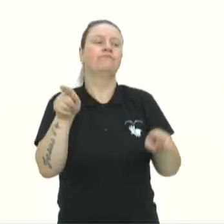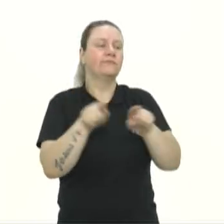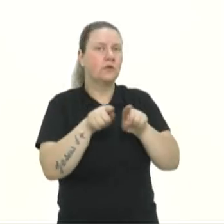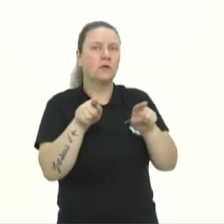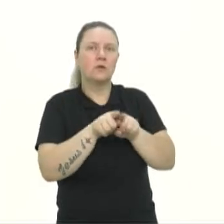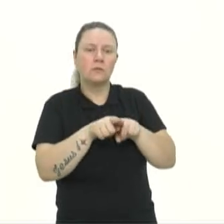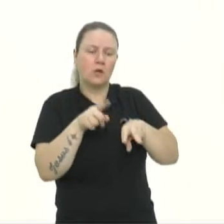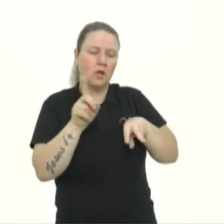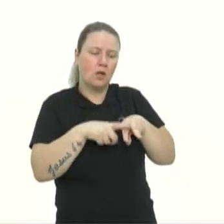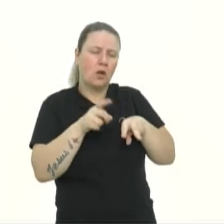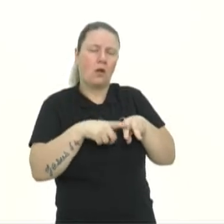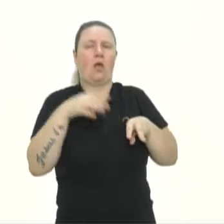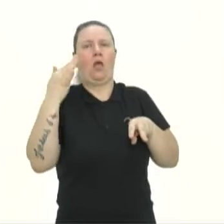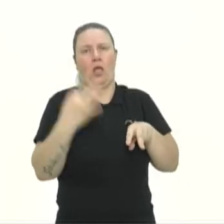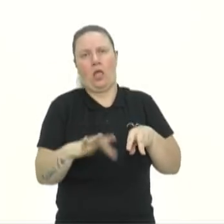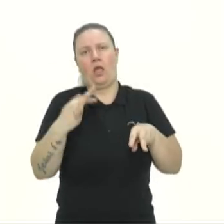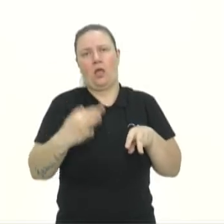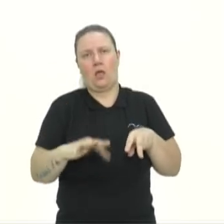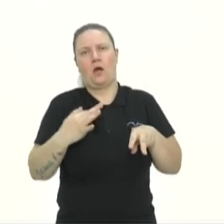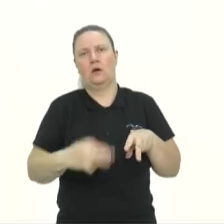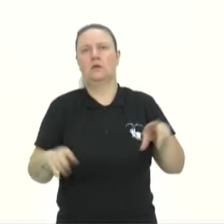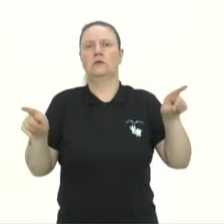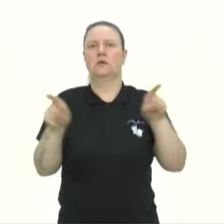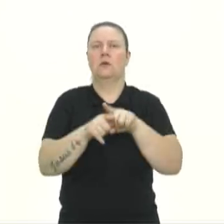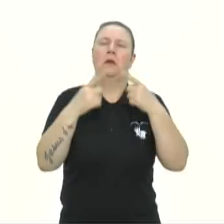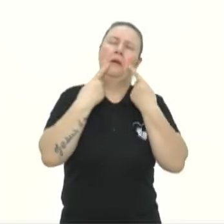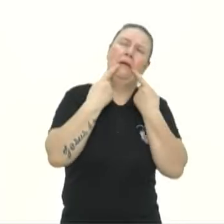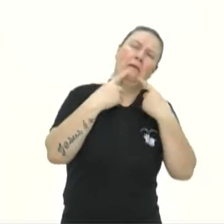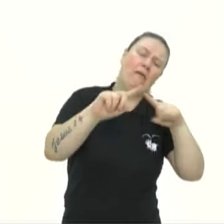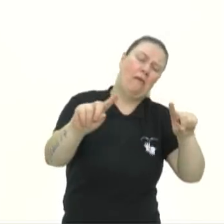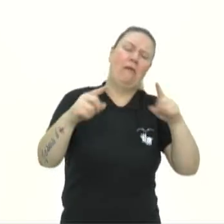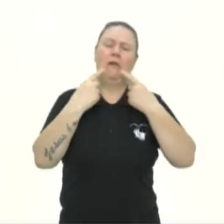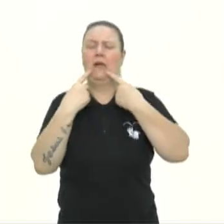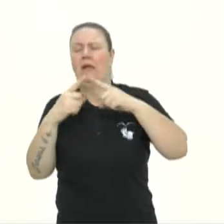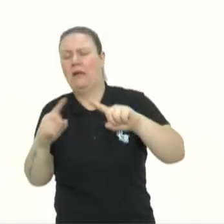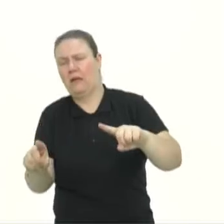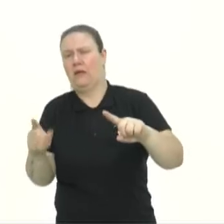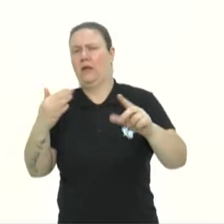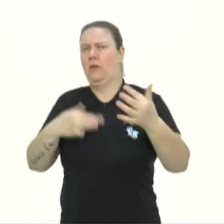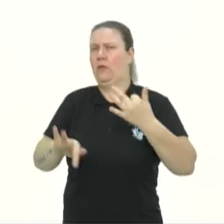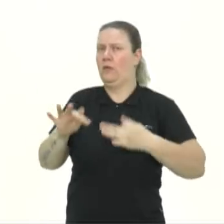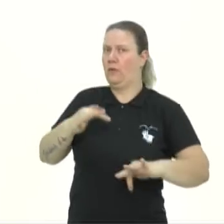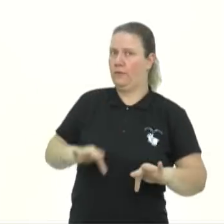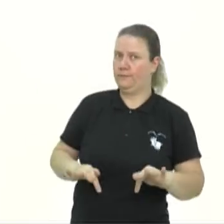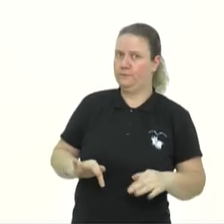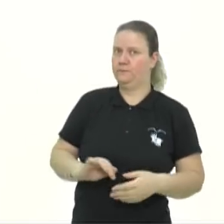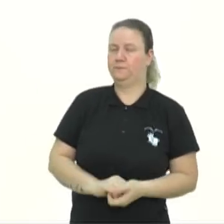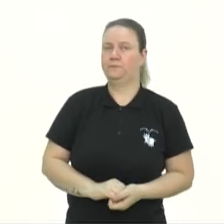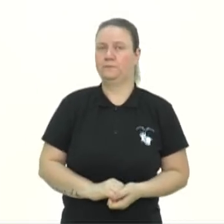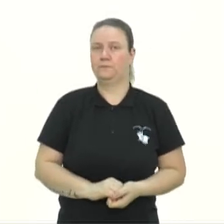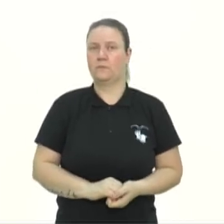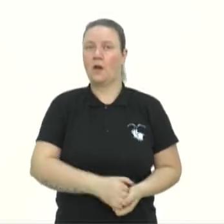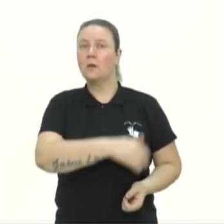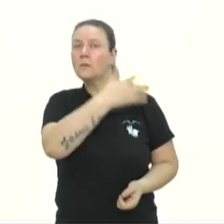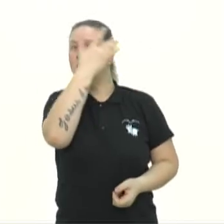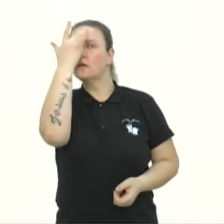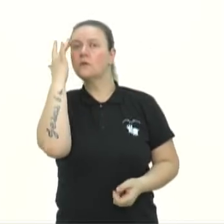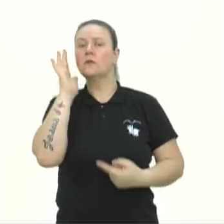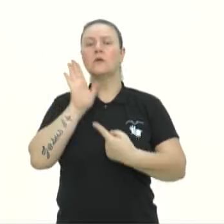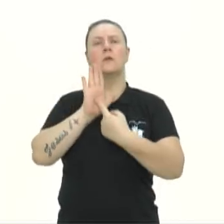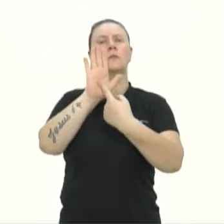também a mesma dor na perna e também estava sempre reclamando da danada. Como o narrador apresenta